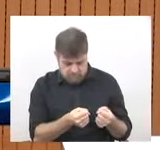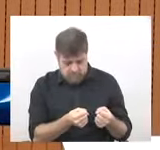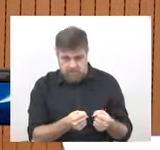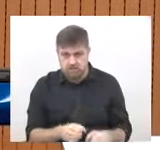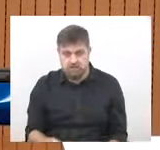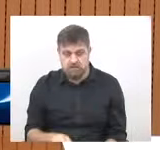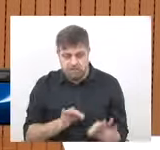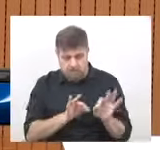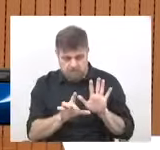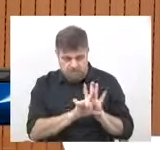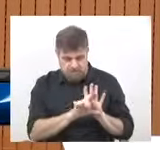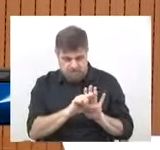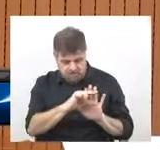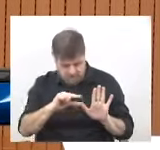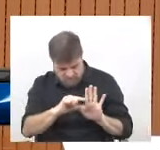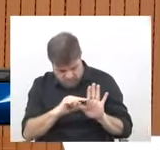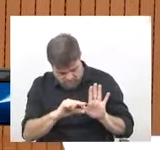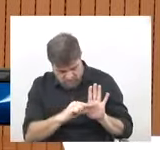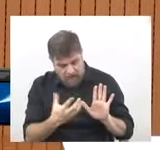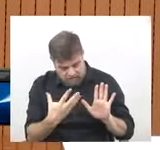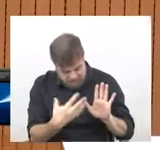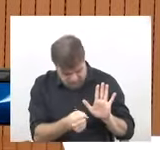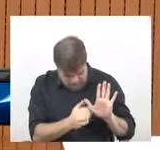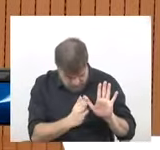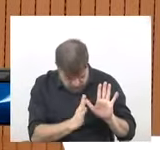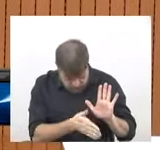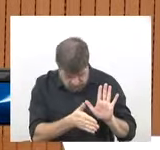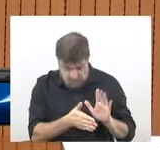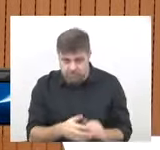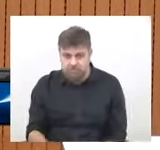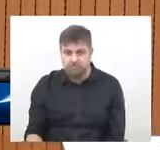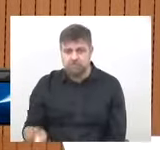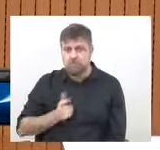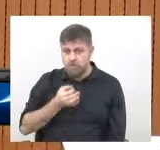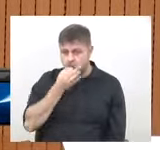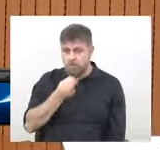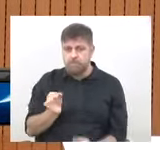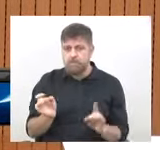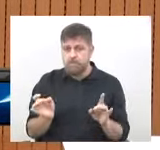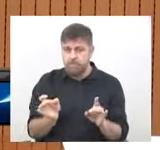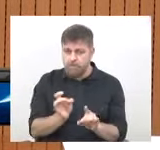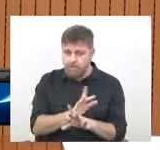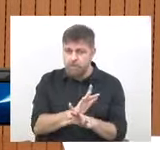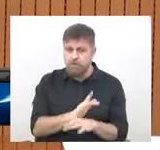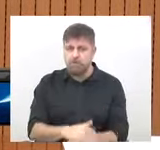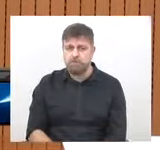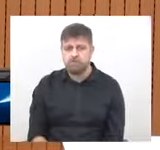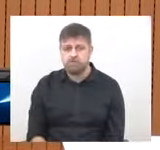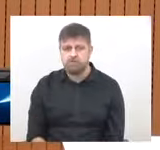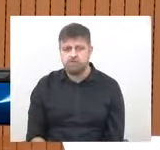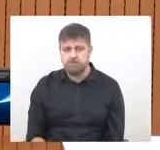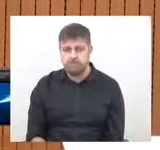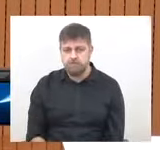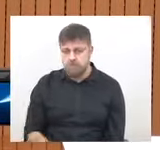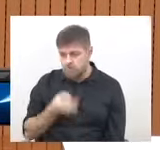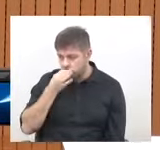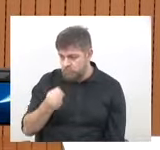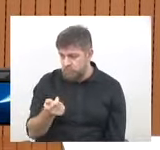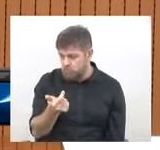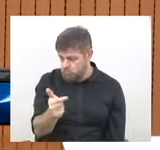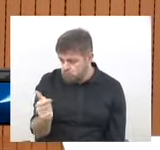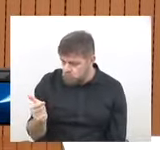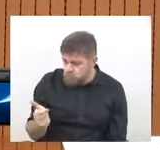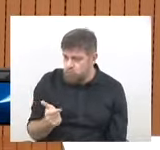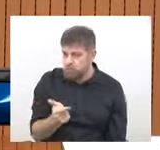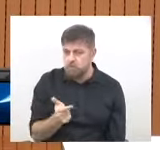projeto e às emendas. Com parecer favorável e não havendo o vereador